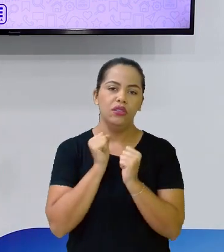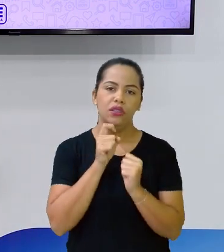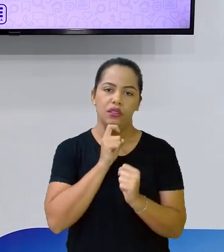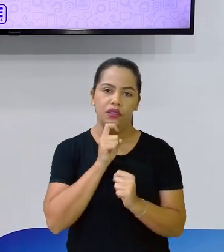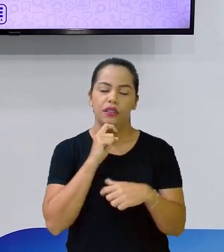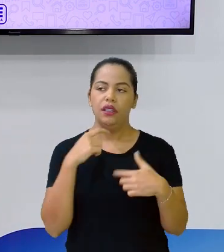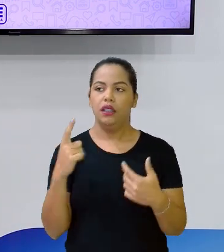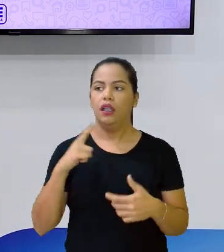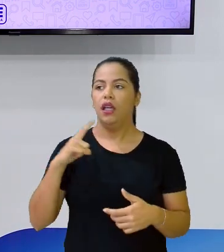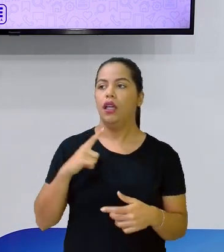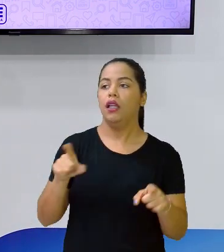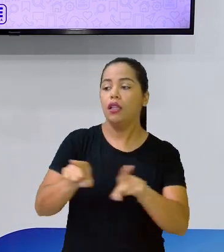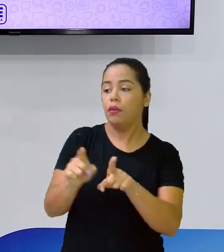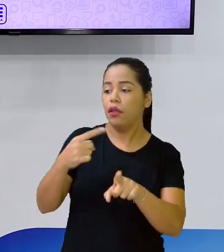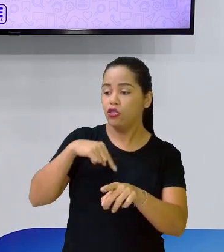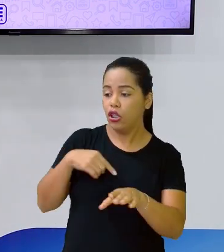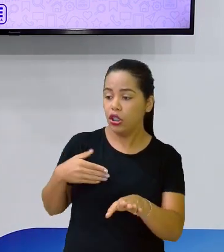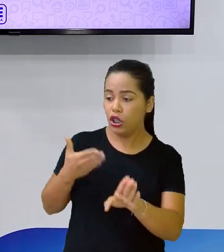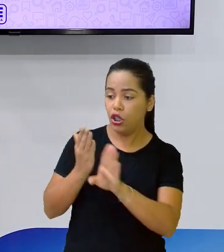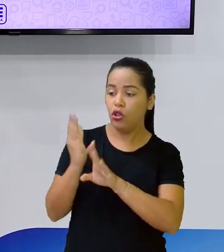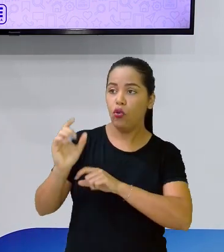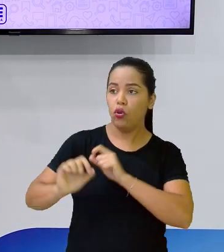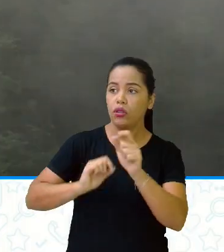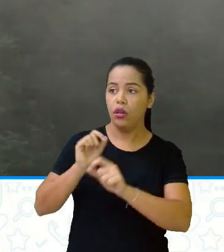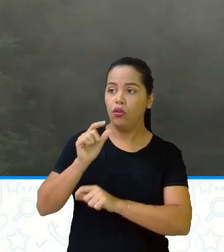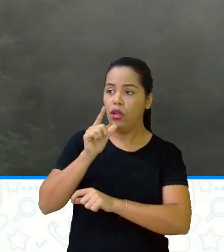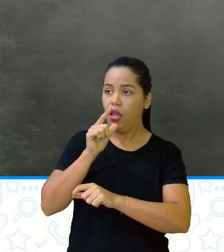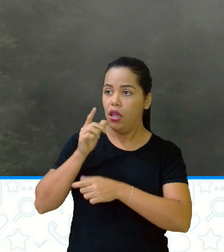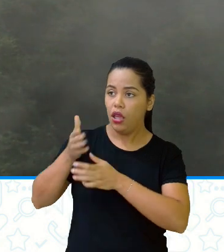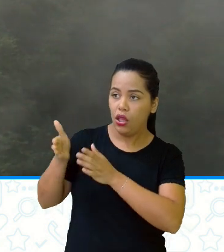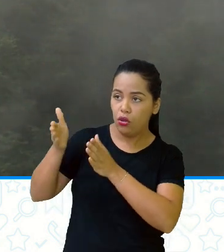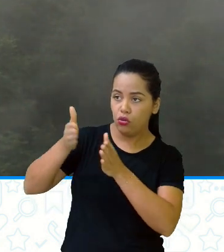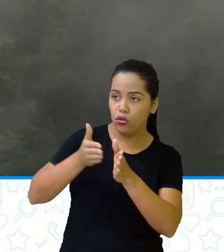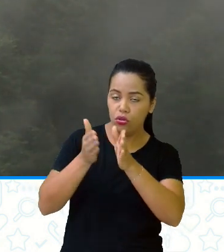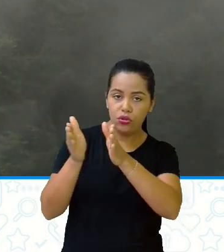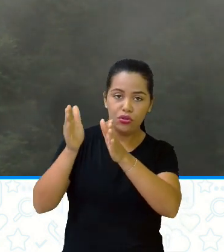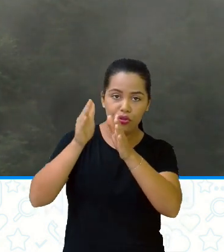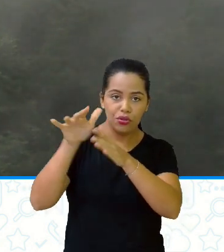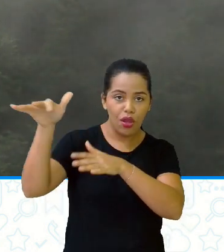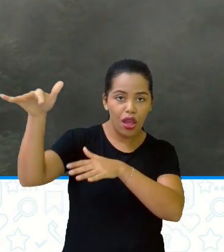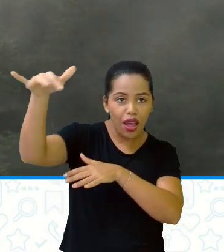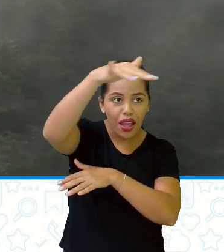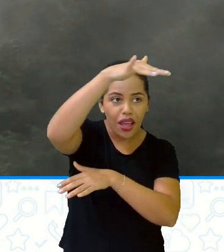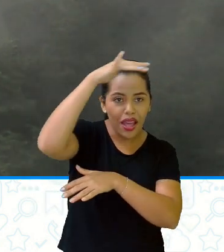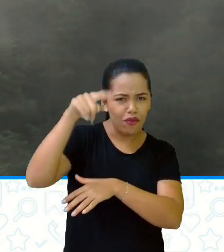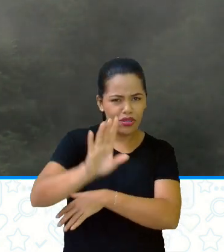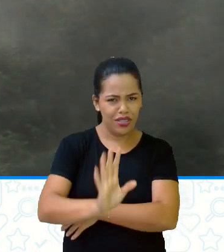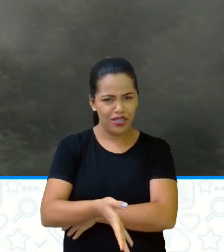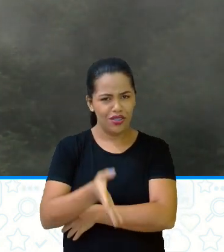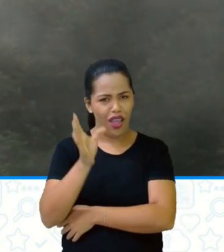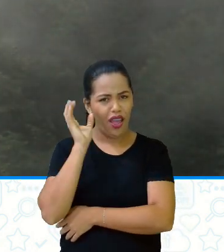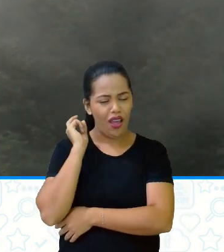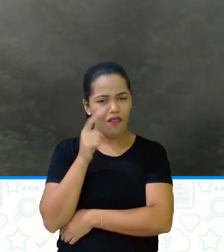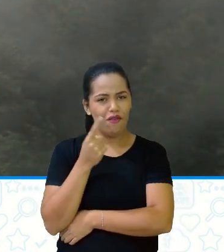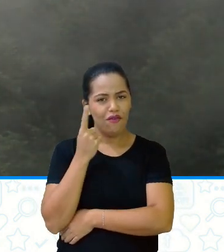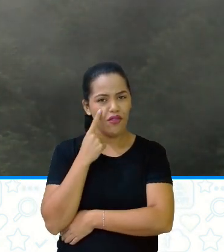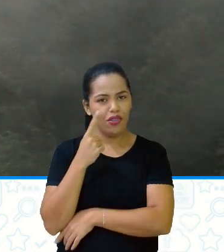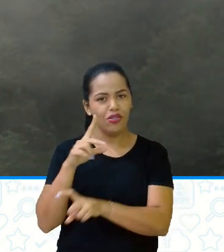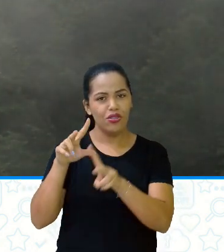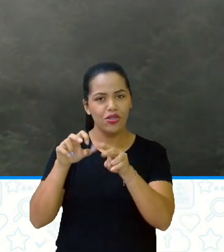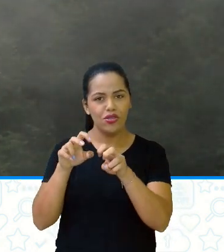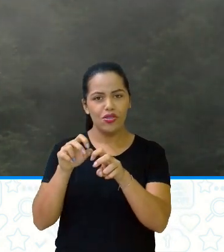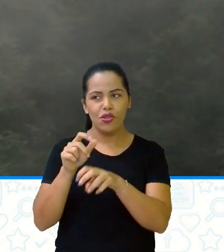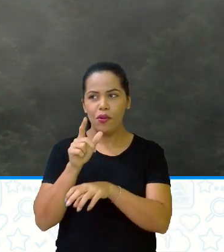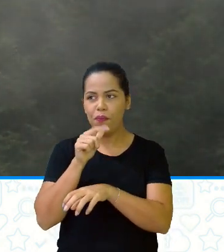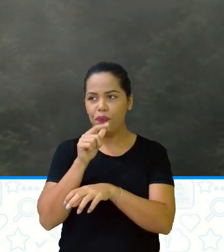Também a gente encontra o quê? Os rios voadores. Será que você já ouviu falar de um rio voador? Já ouviu falar de um